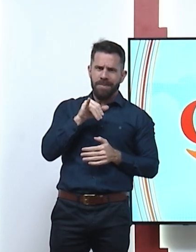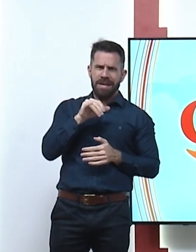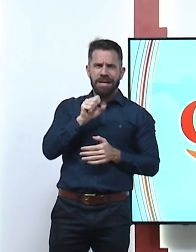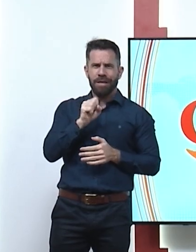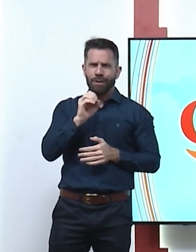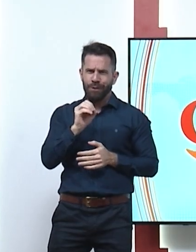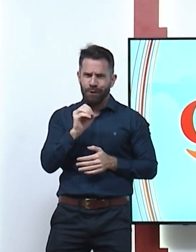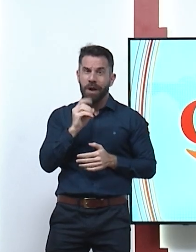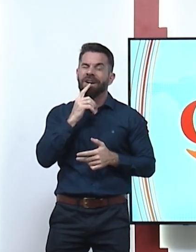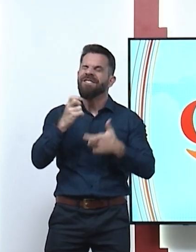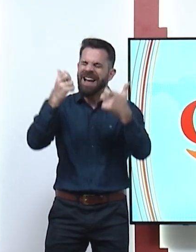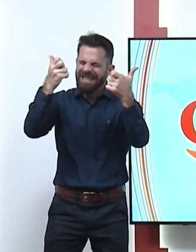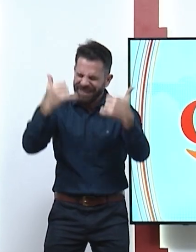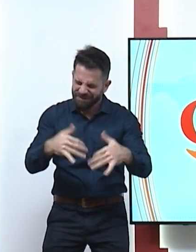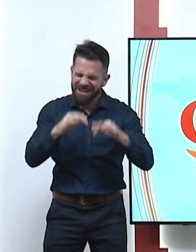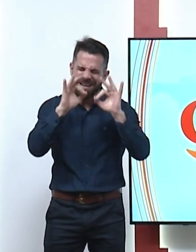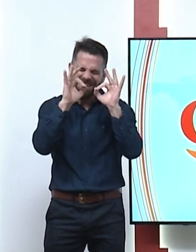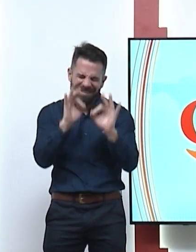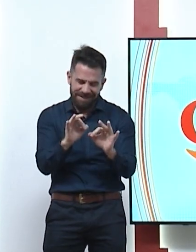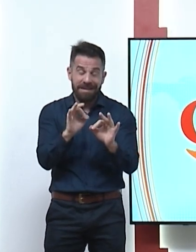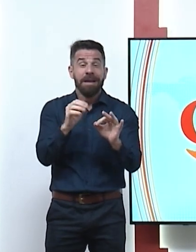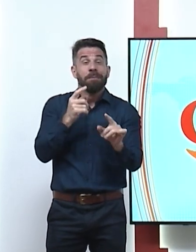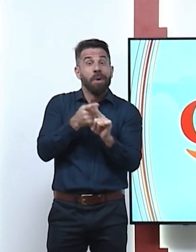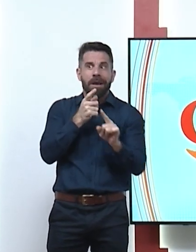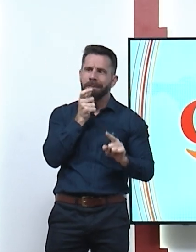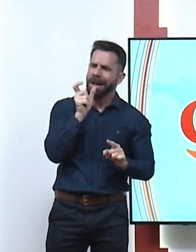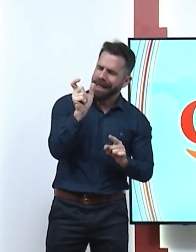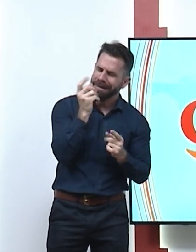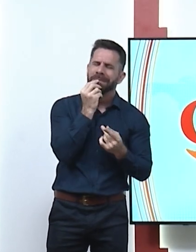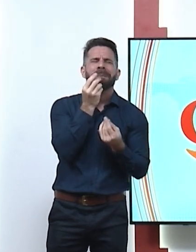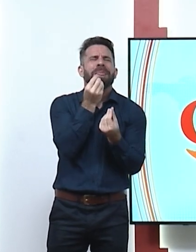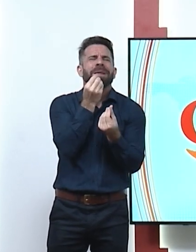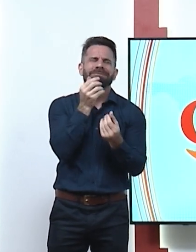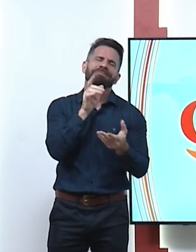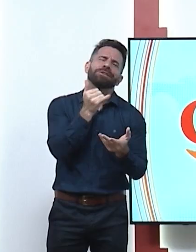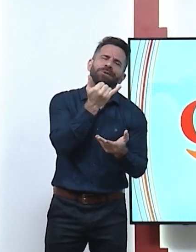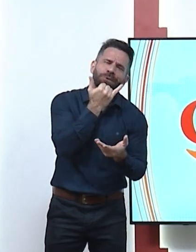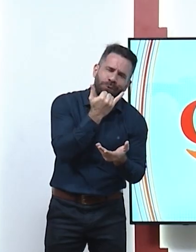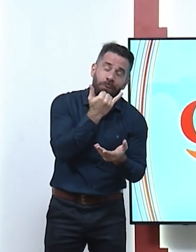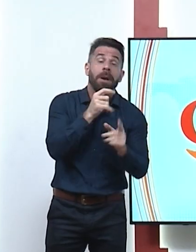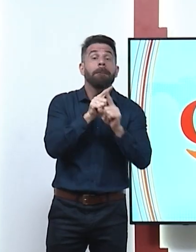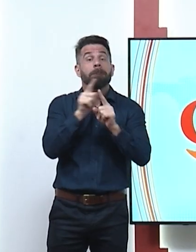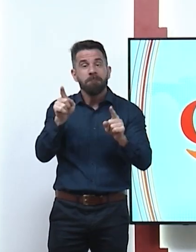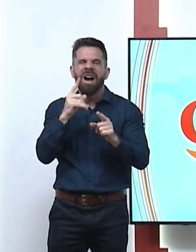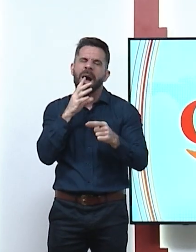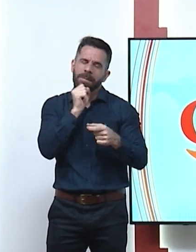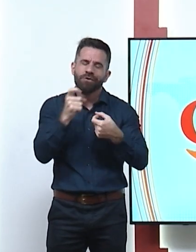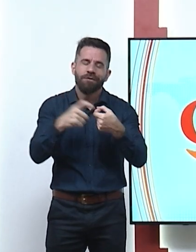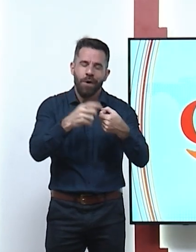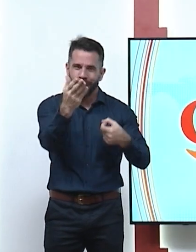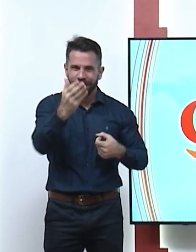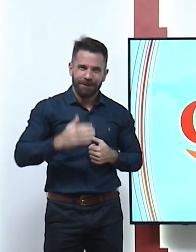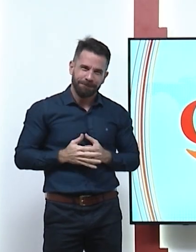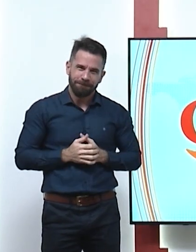Eu vou deixar para a nossa entrevistada tratar, porque eu não estou conseguindo falar o termo, viu? Daqui a pouquinho a gente volta.